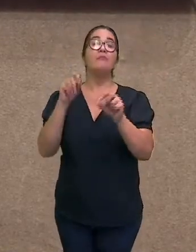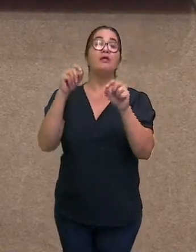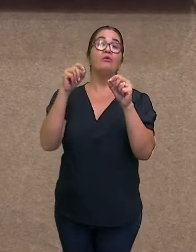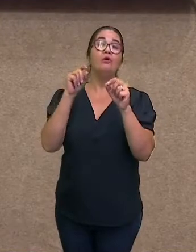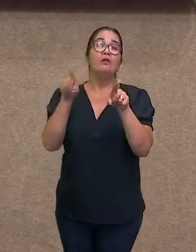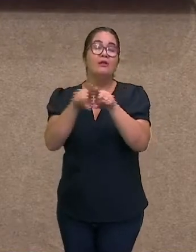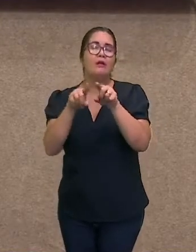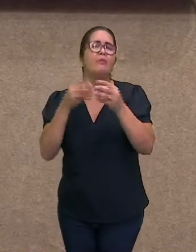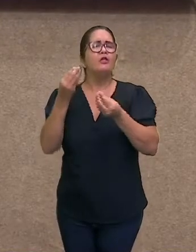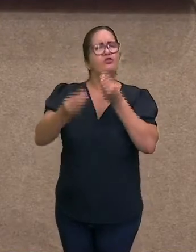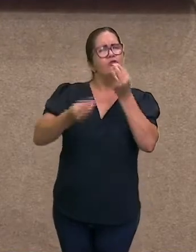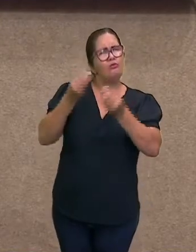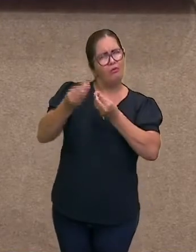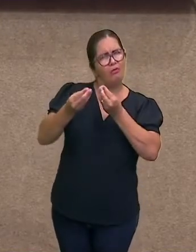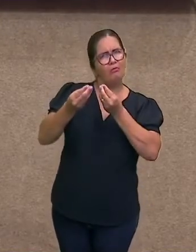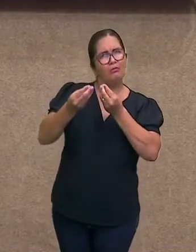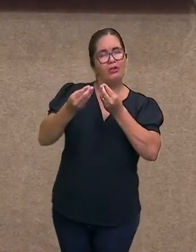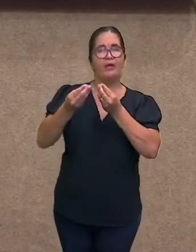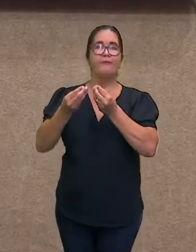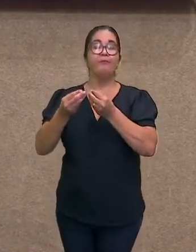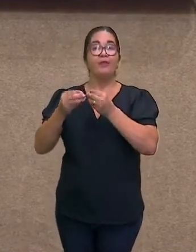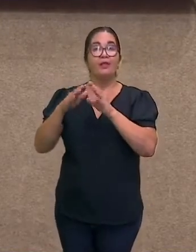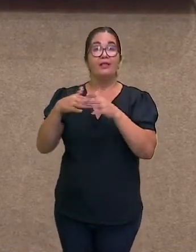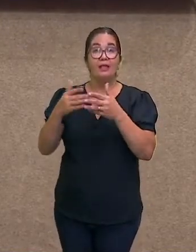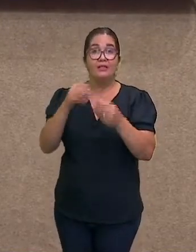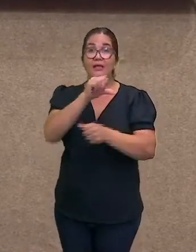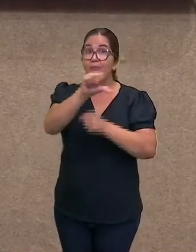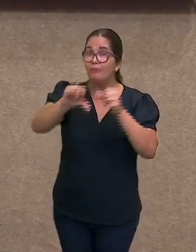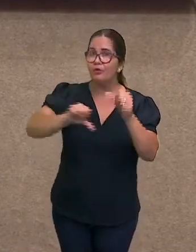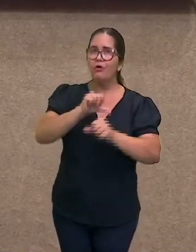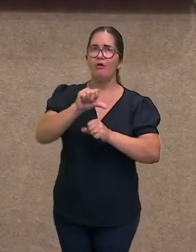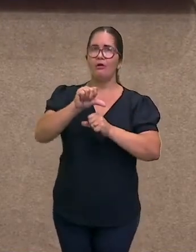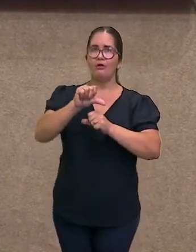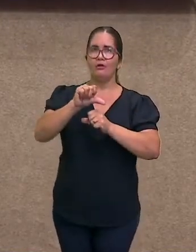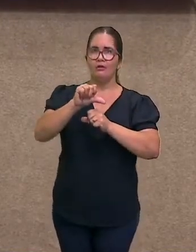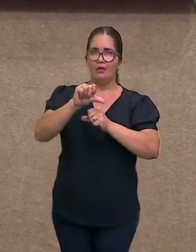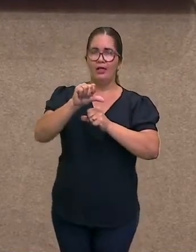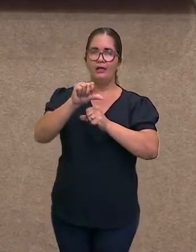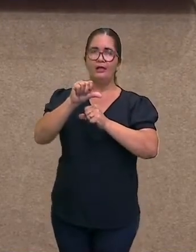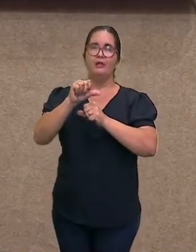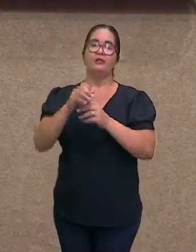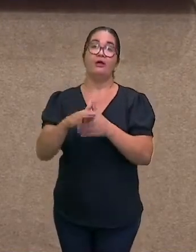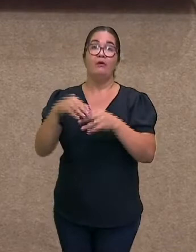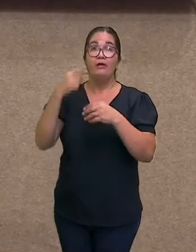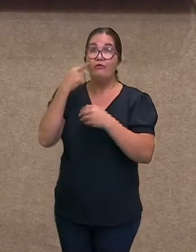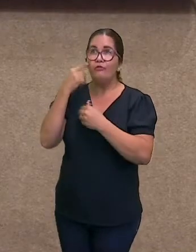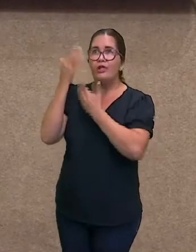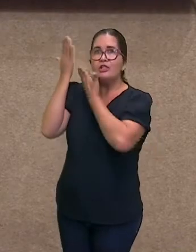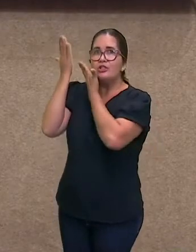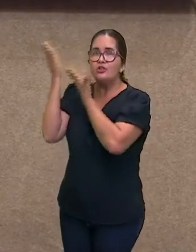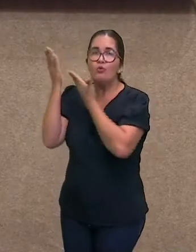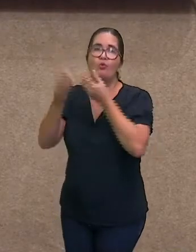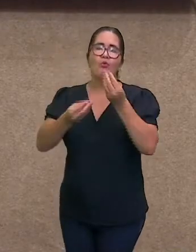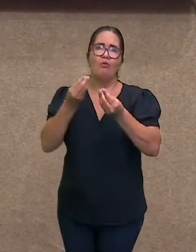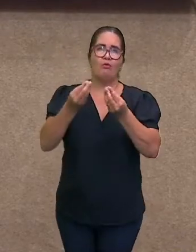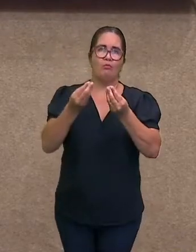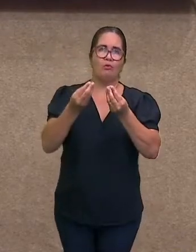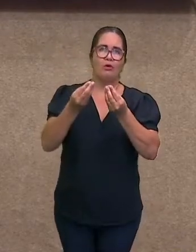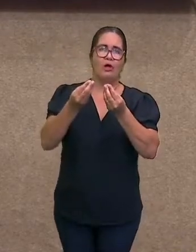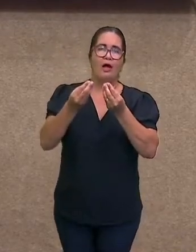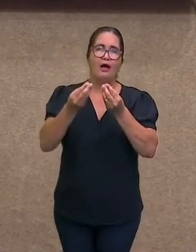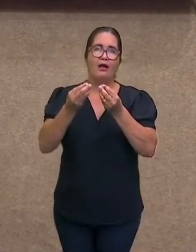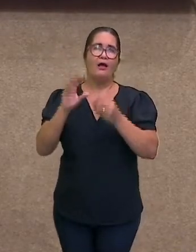impostos e moedas de circulação nacional, estradas e constituíram uma